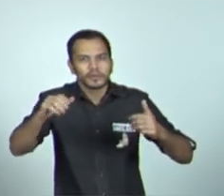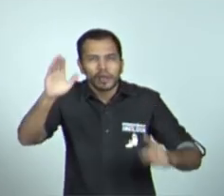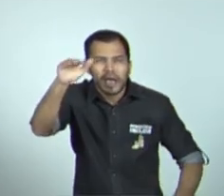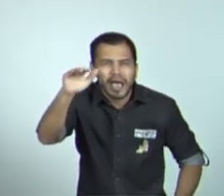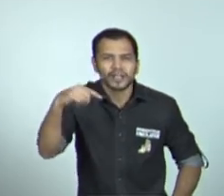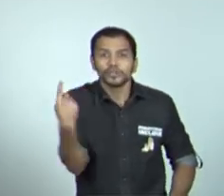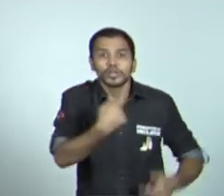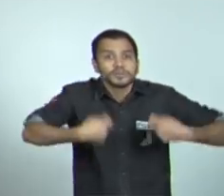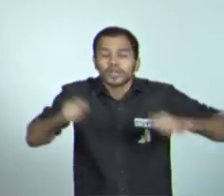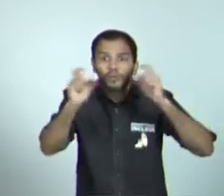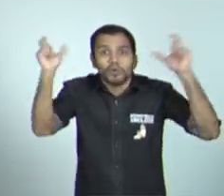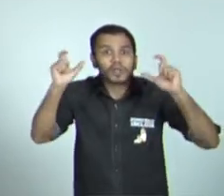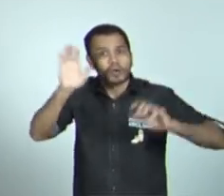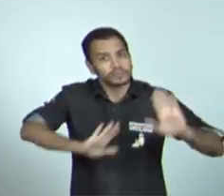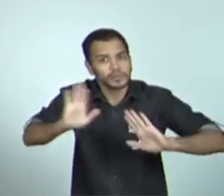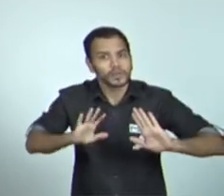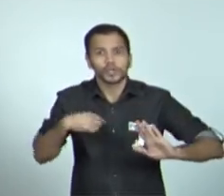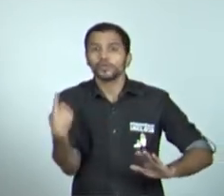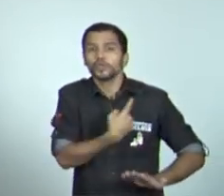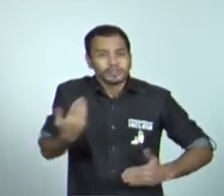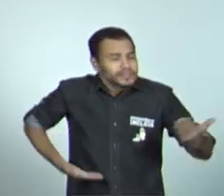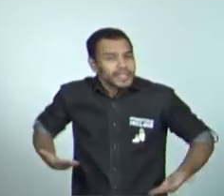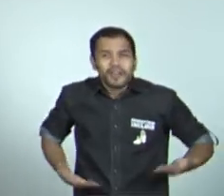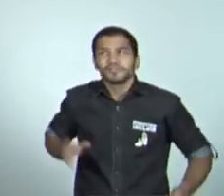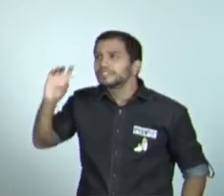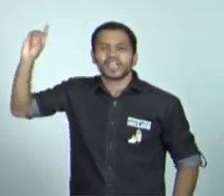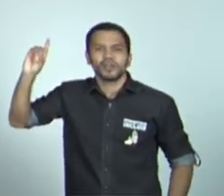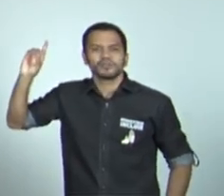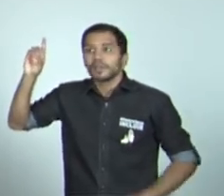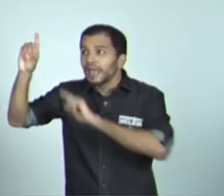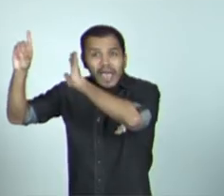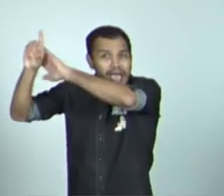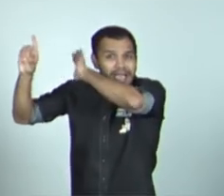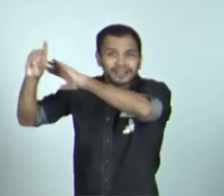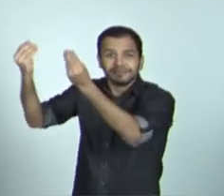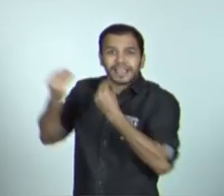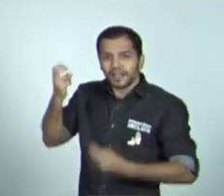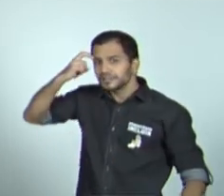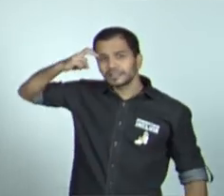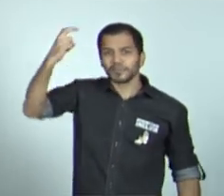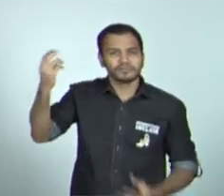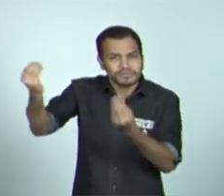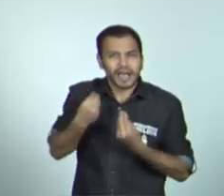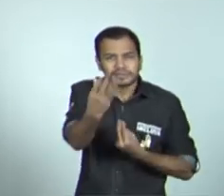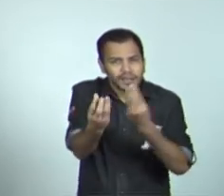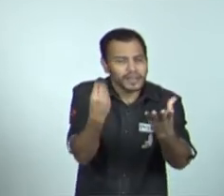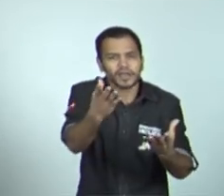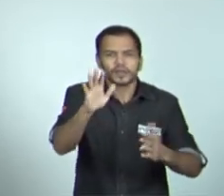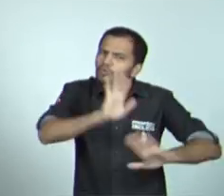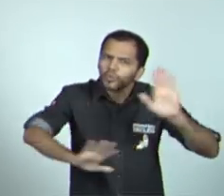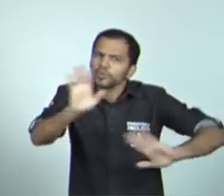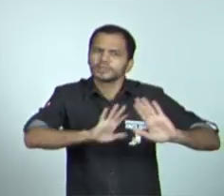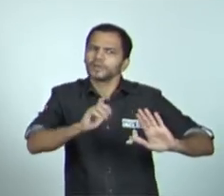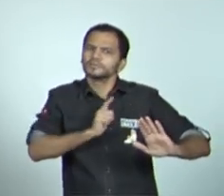nossa me acordar gente nós somos servos do deus altíssimo ele nos dá sabedoria tá na hora a gente entender